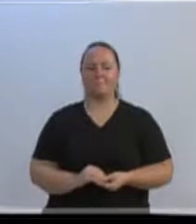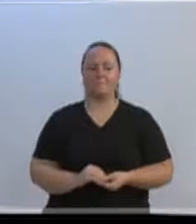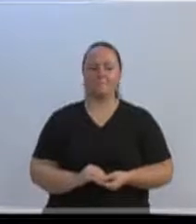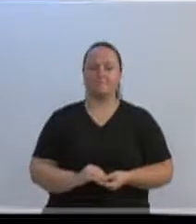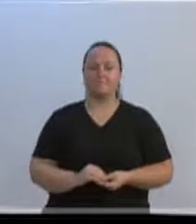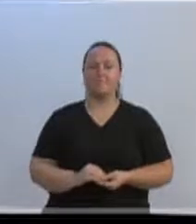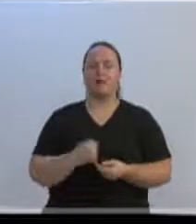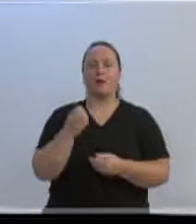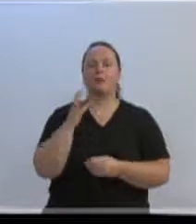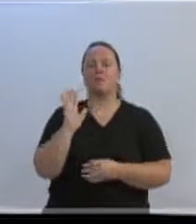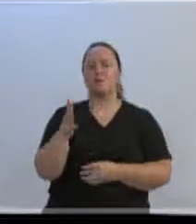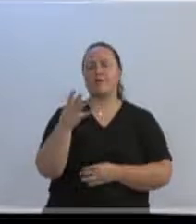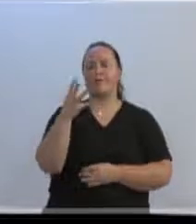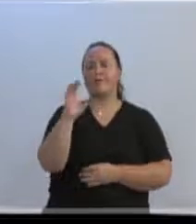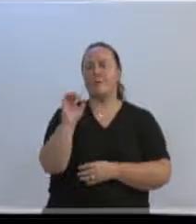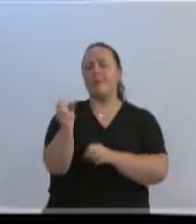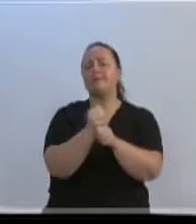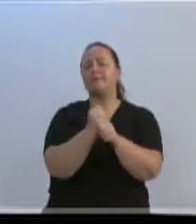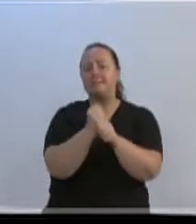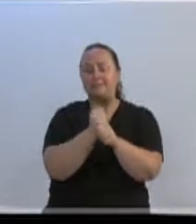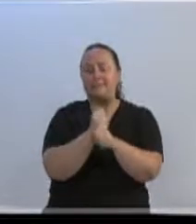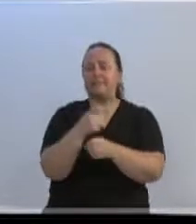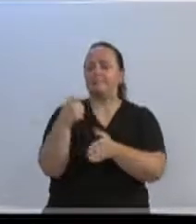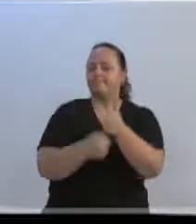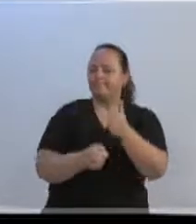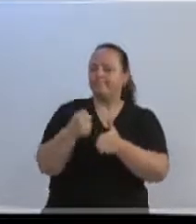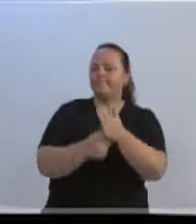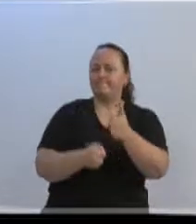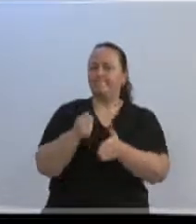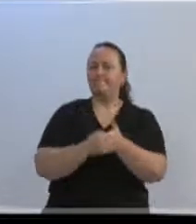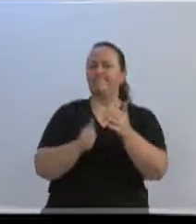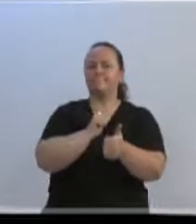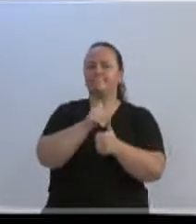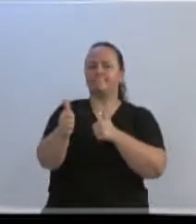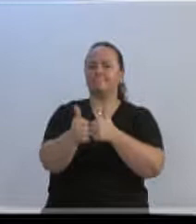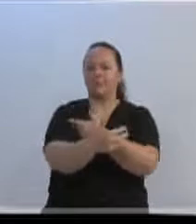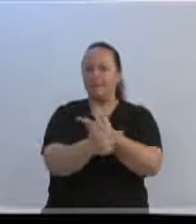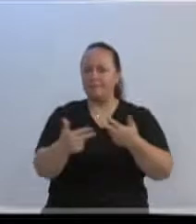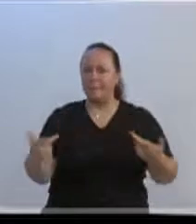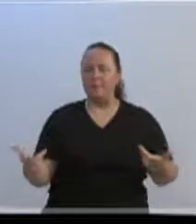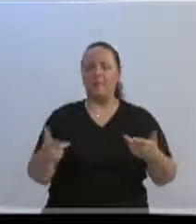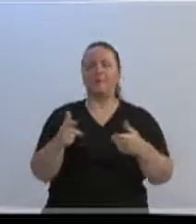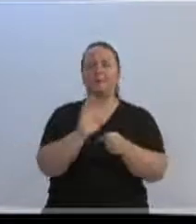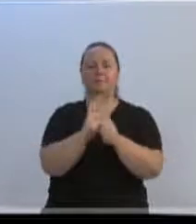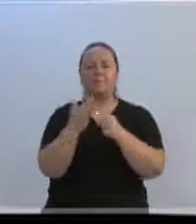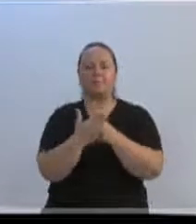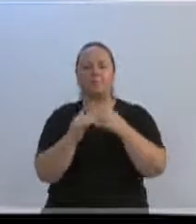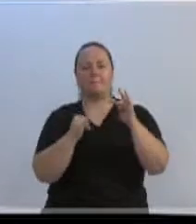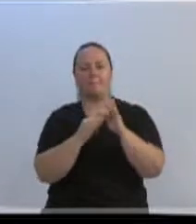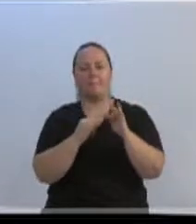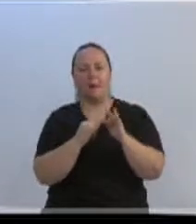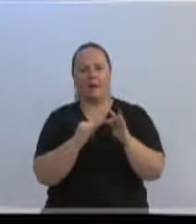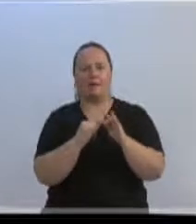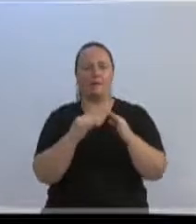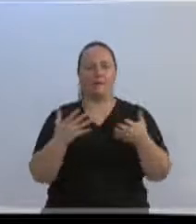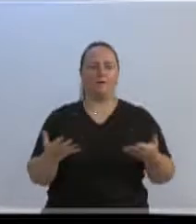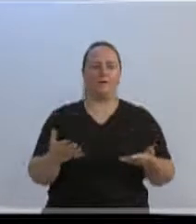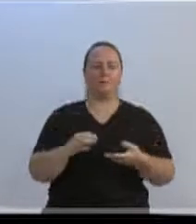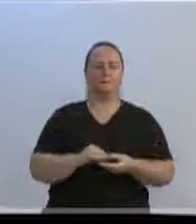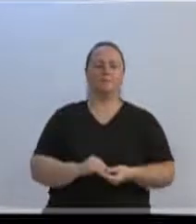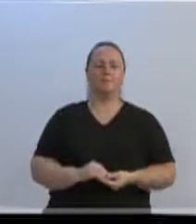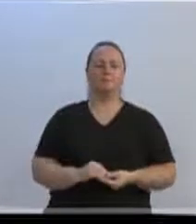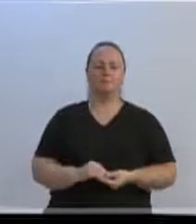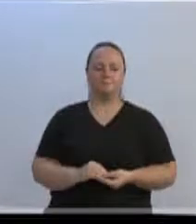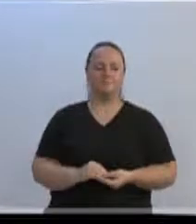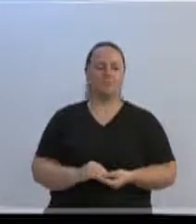muita luta muitas lutas pelo sport e no título de muito orgulho para o bairro itoupavazinha para nossa cidade mais uma vez parabéns a todos que fazem parte destes